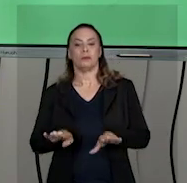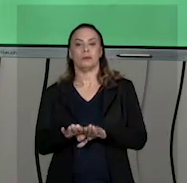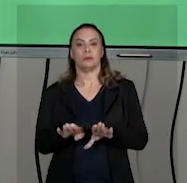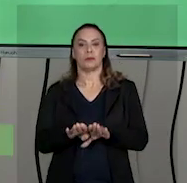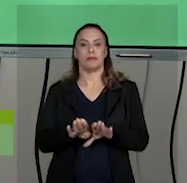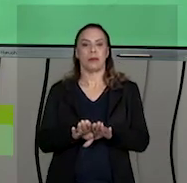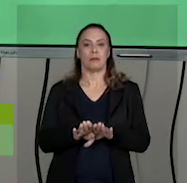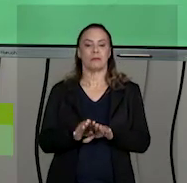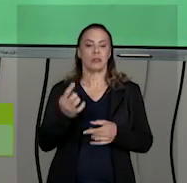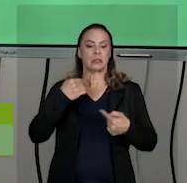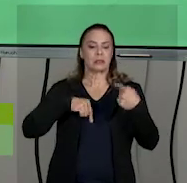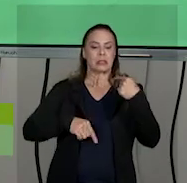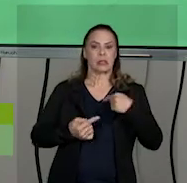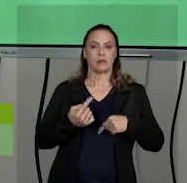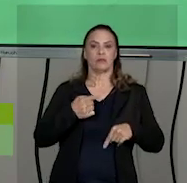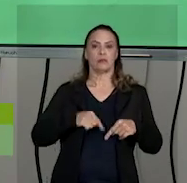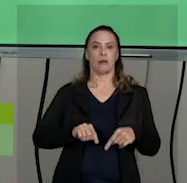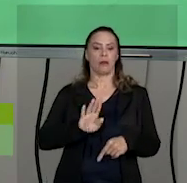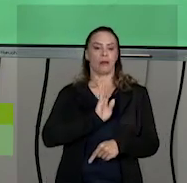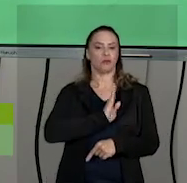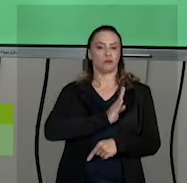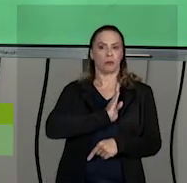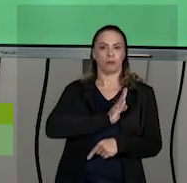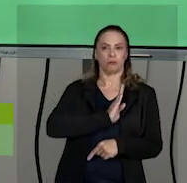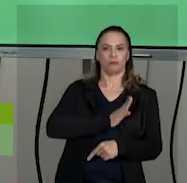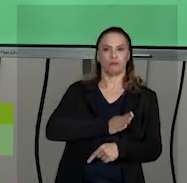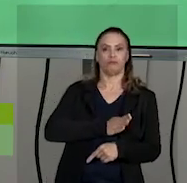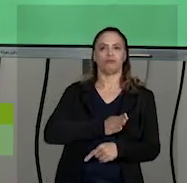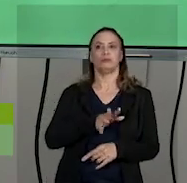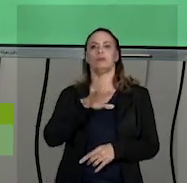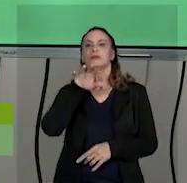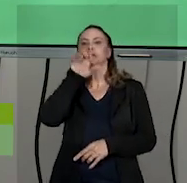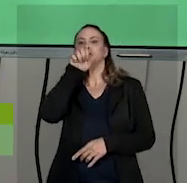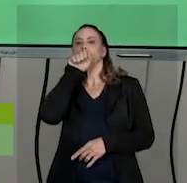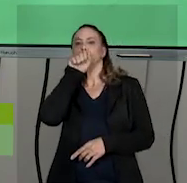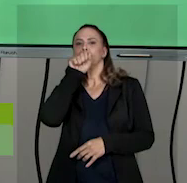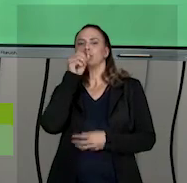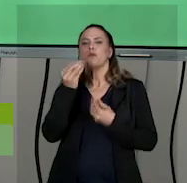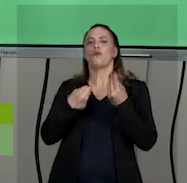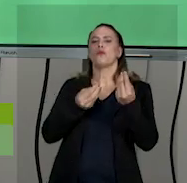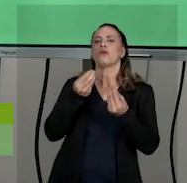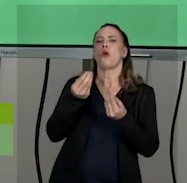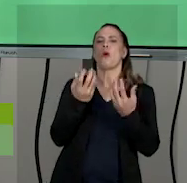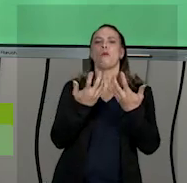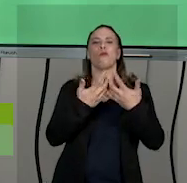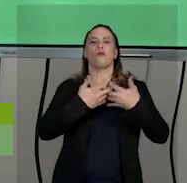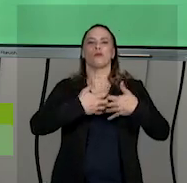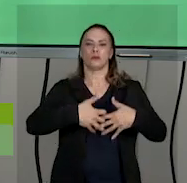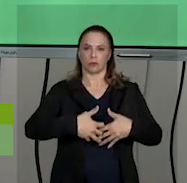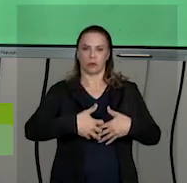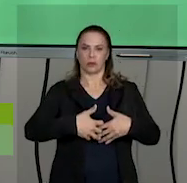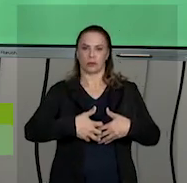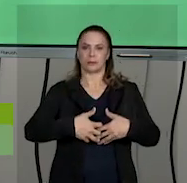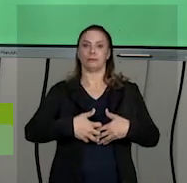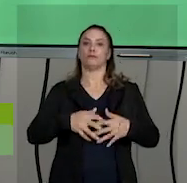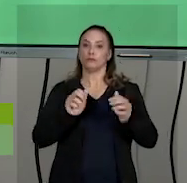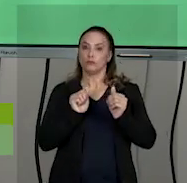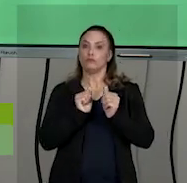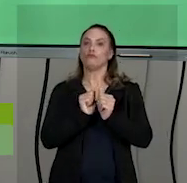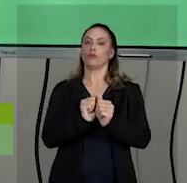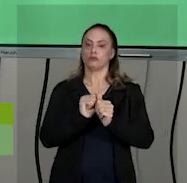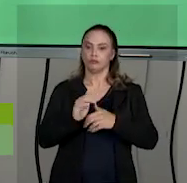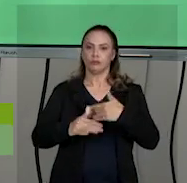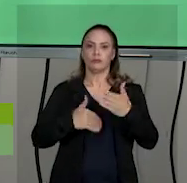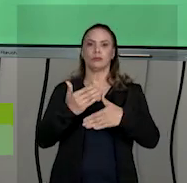sistema cardiovascular. Então, esses dois sistemas, eles trabalham juntos. Para entender isso e levar